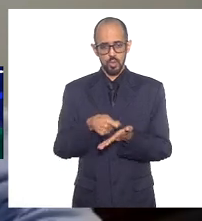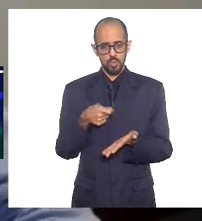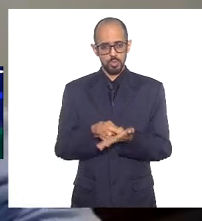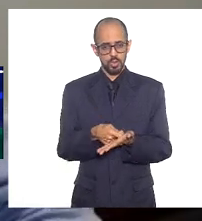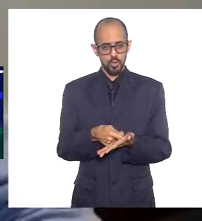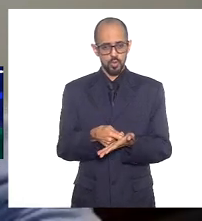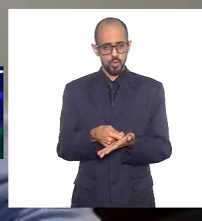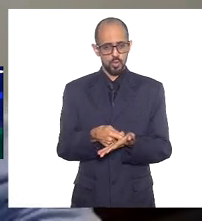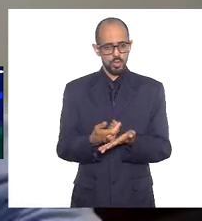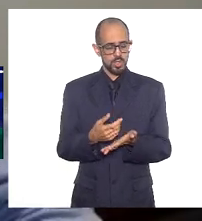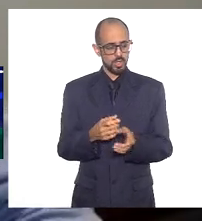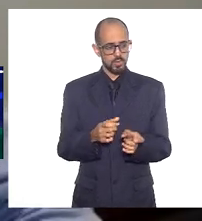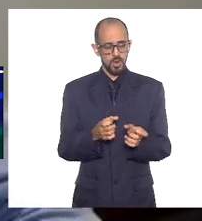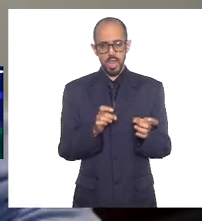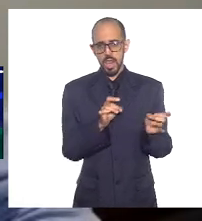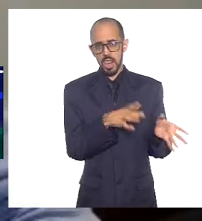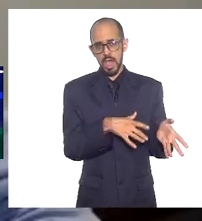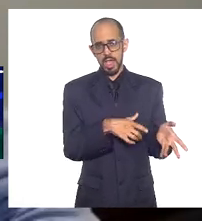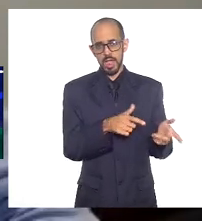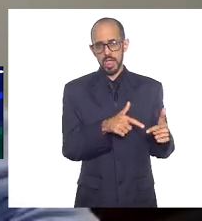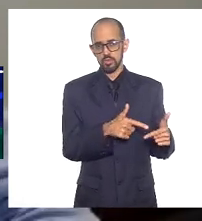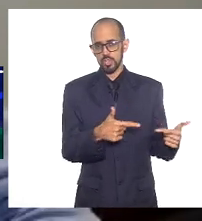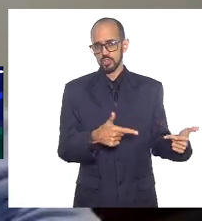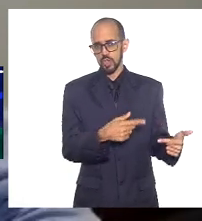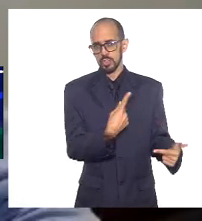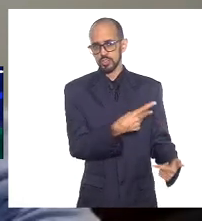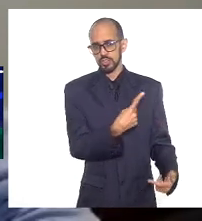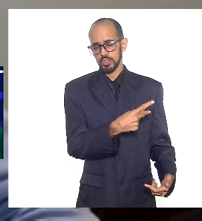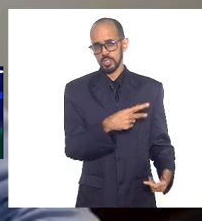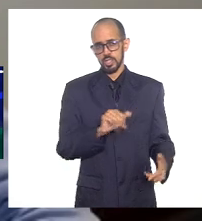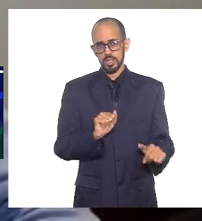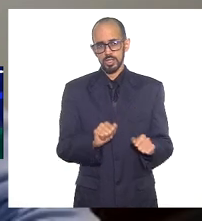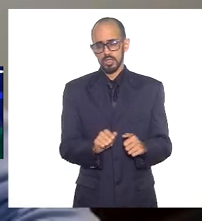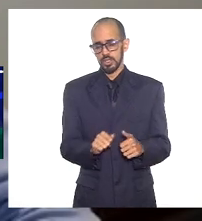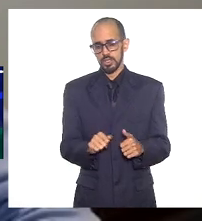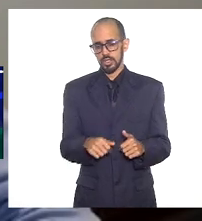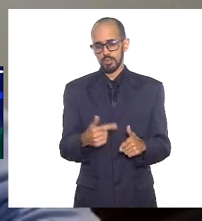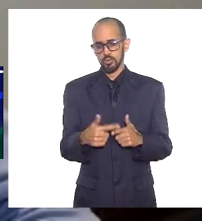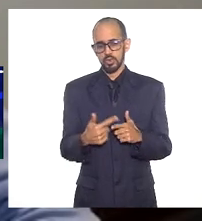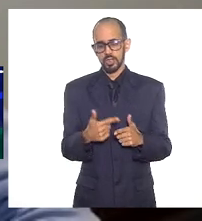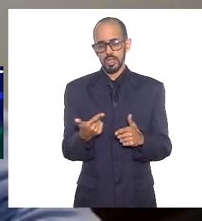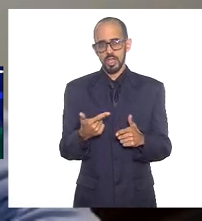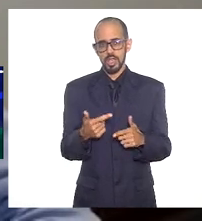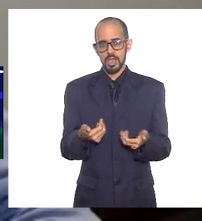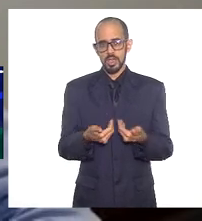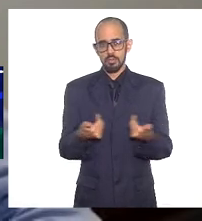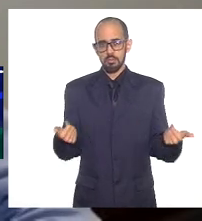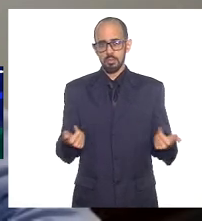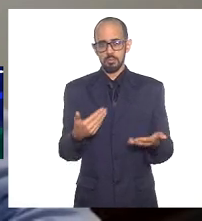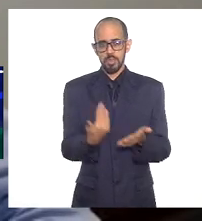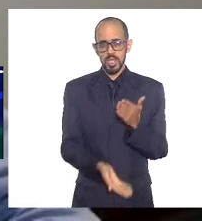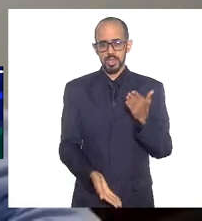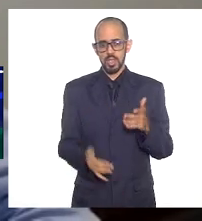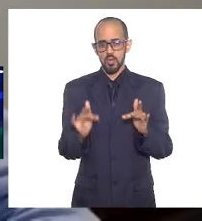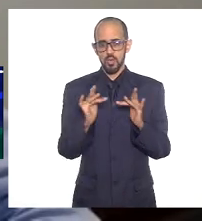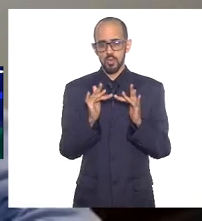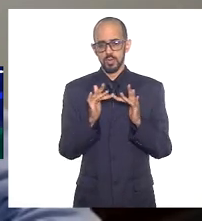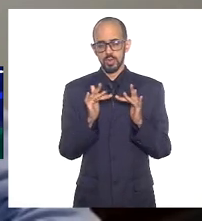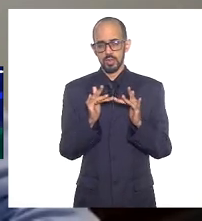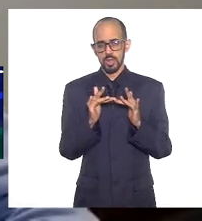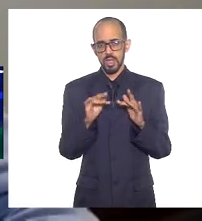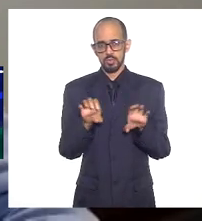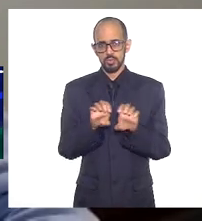abandonado a própria sorte que na verdade rompeu-se com o princípio estruturante que é o princípio da